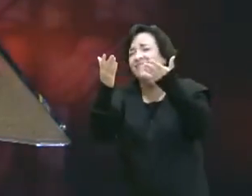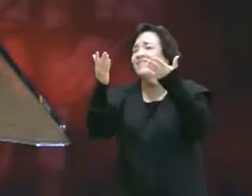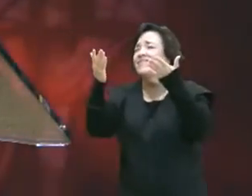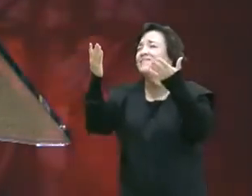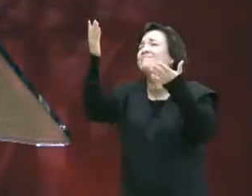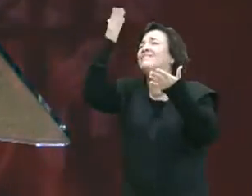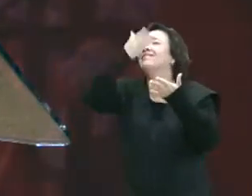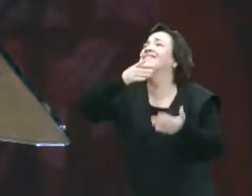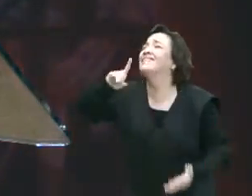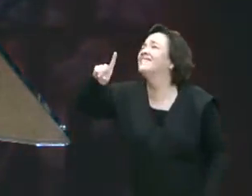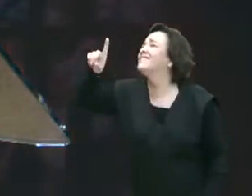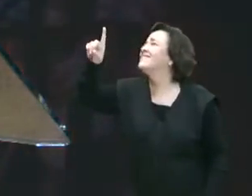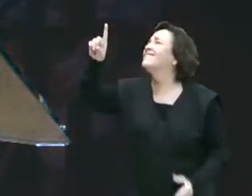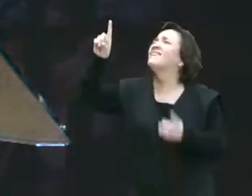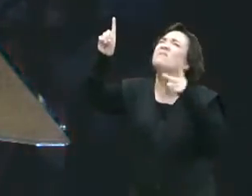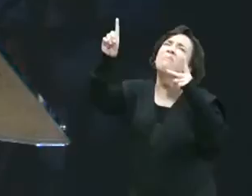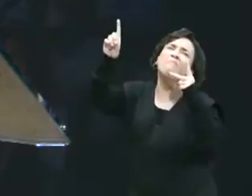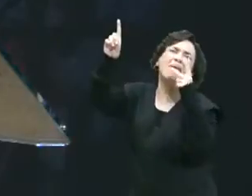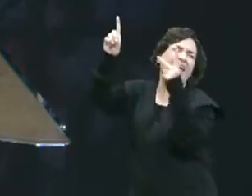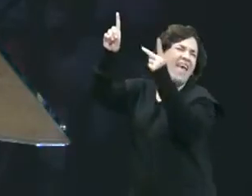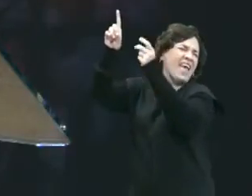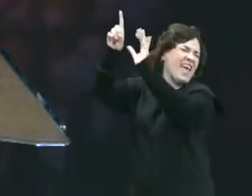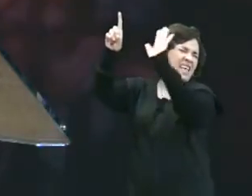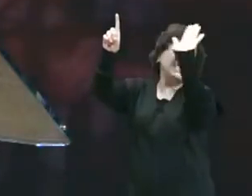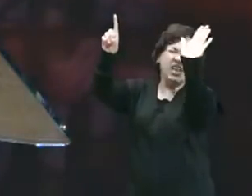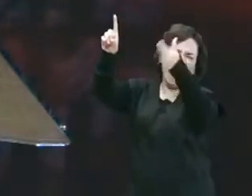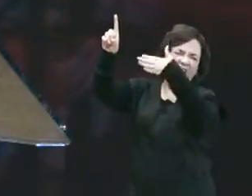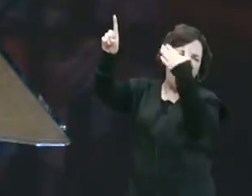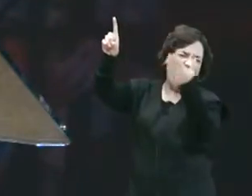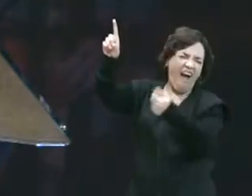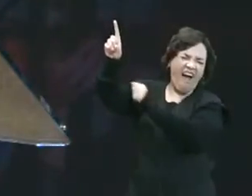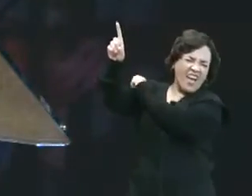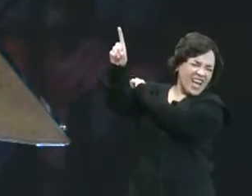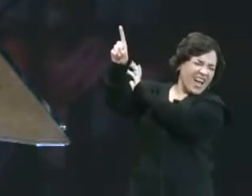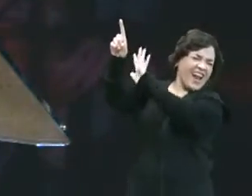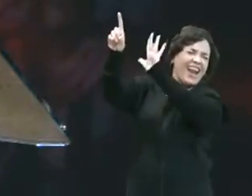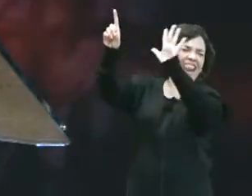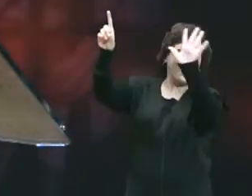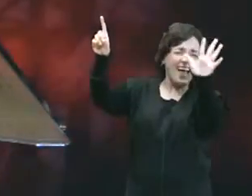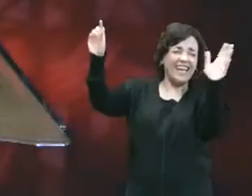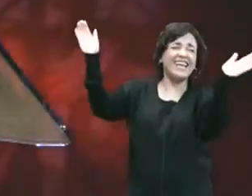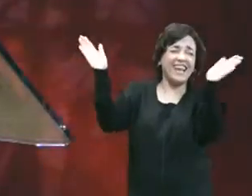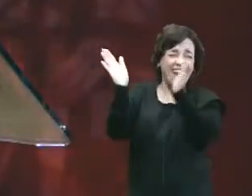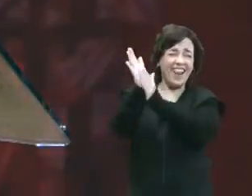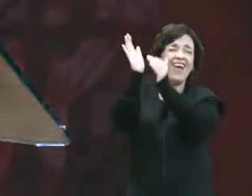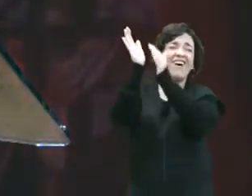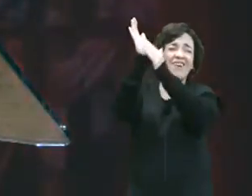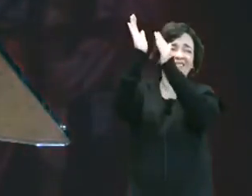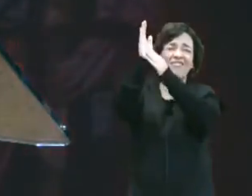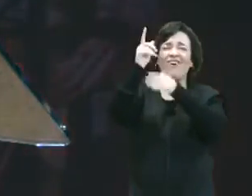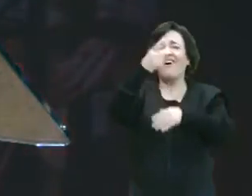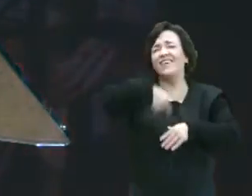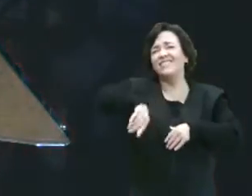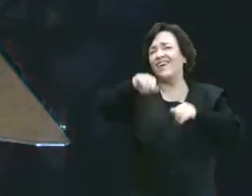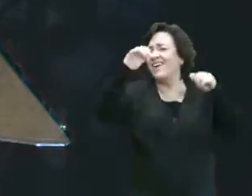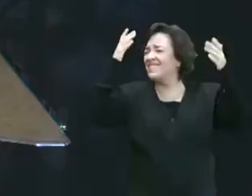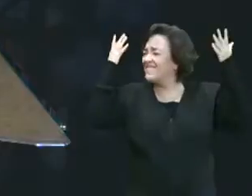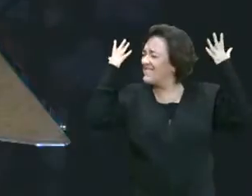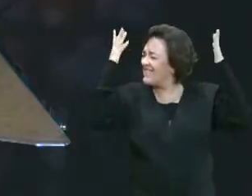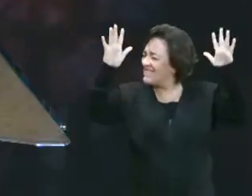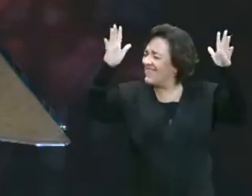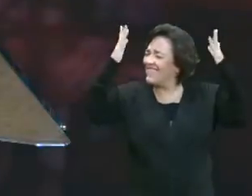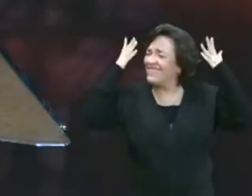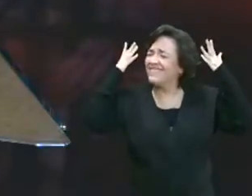O Senhor é digno de toda honra, de toda glória, de todo louvor. Te